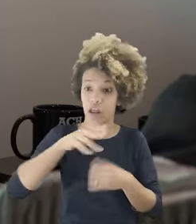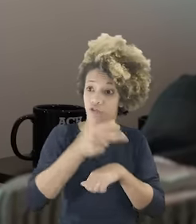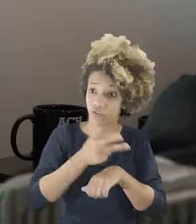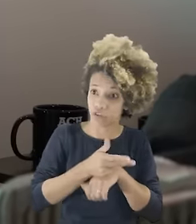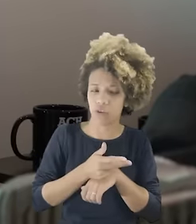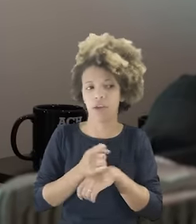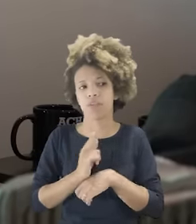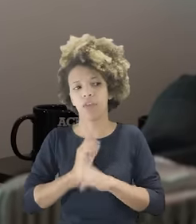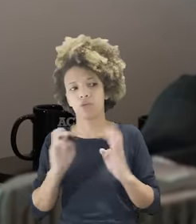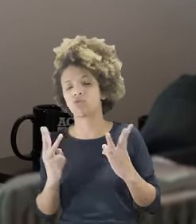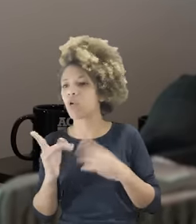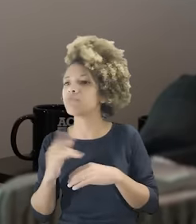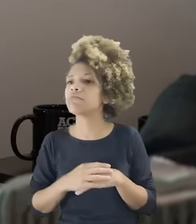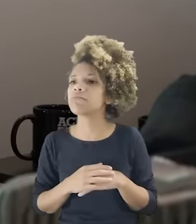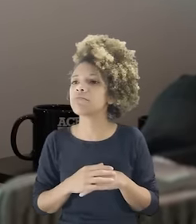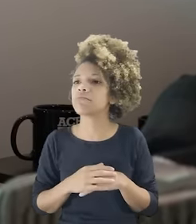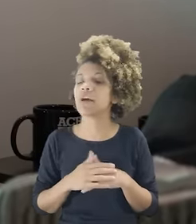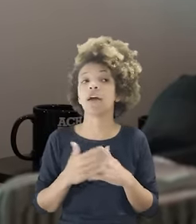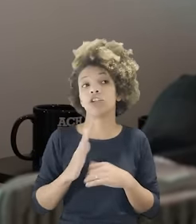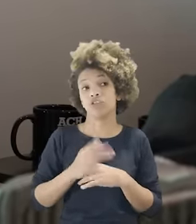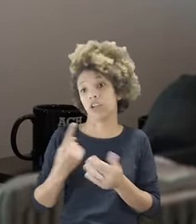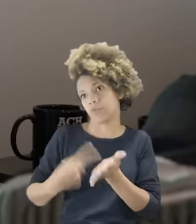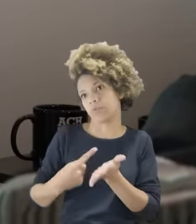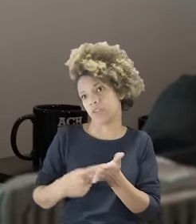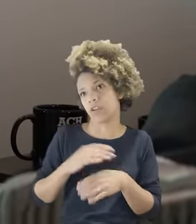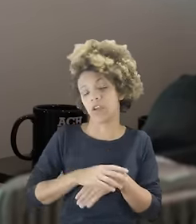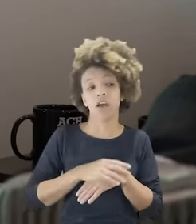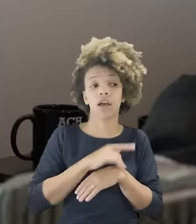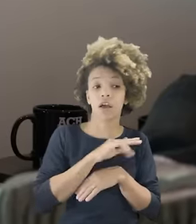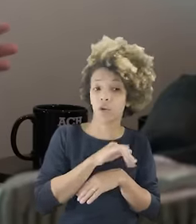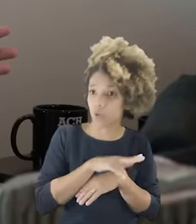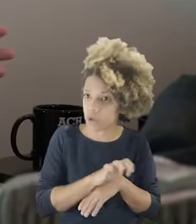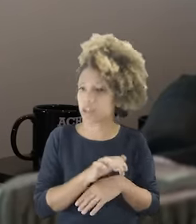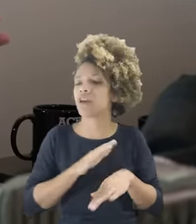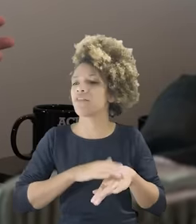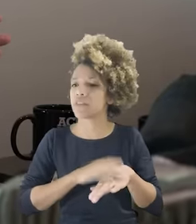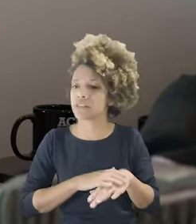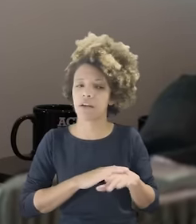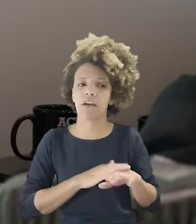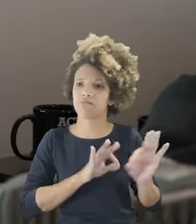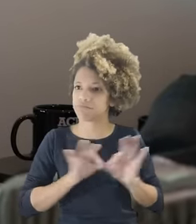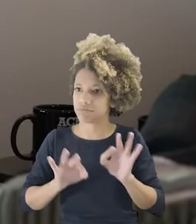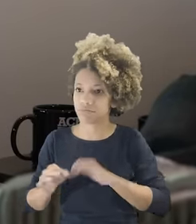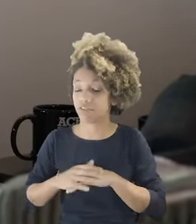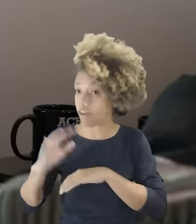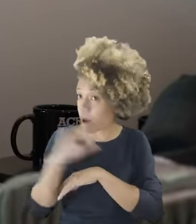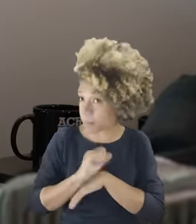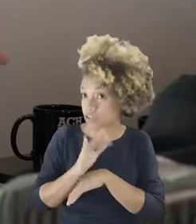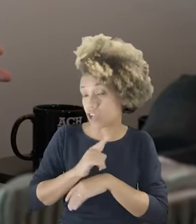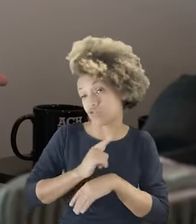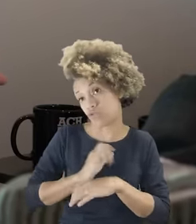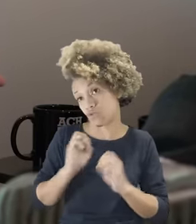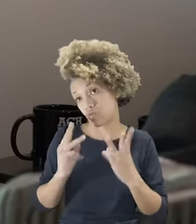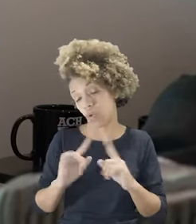viralizar o vídeo e tipo assim Ah então vai ter o show dela E aí já já fechar com a com a aluna e com a produtora que ia fazer a então foi tudo muito rápido